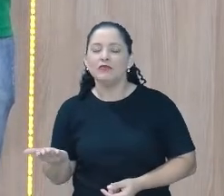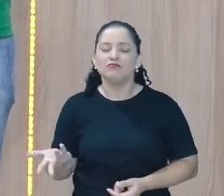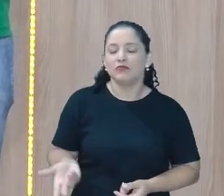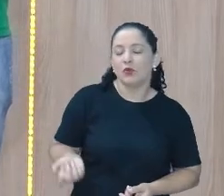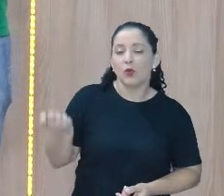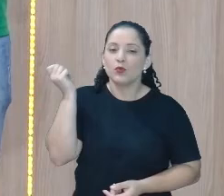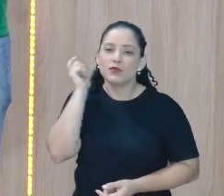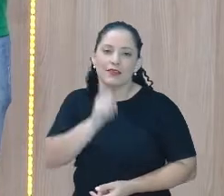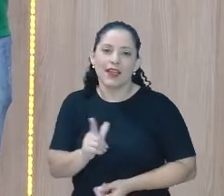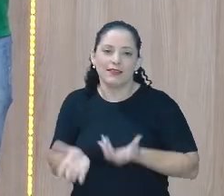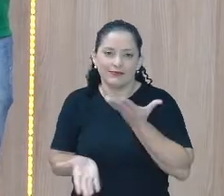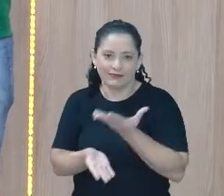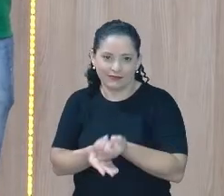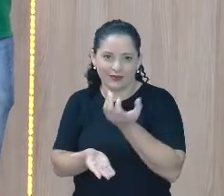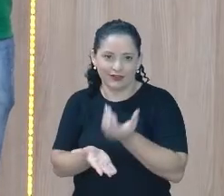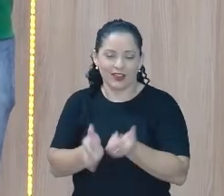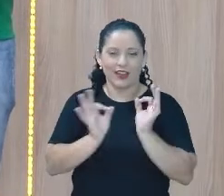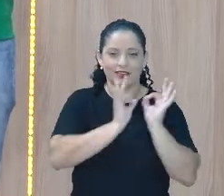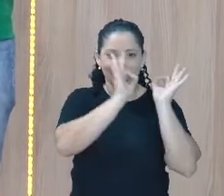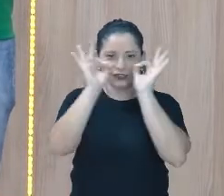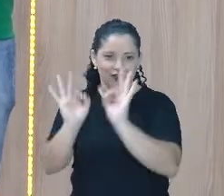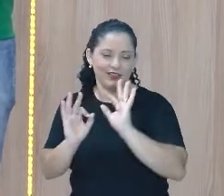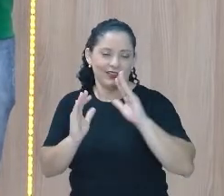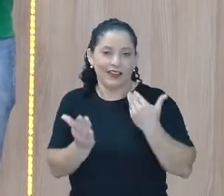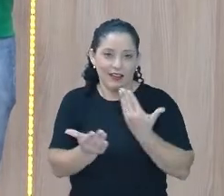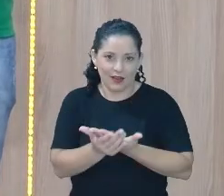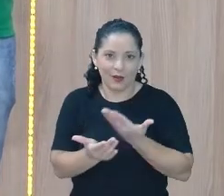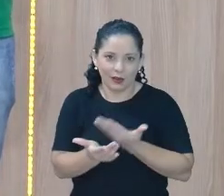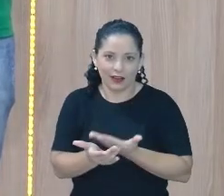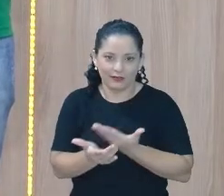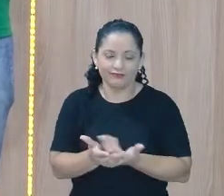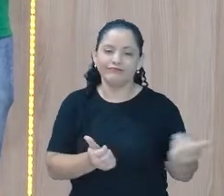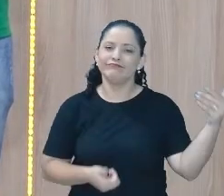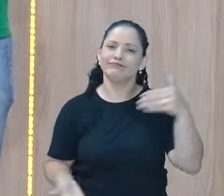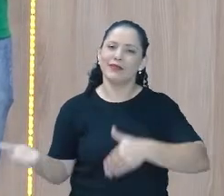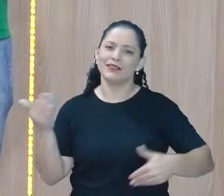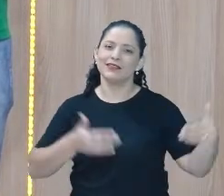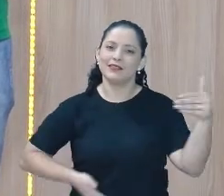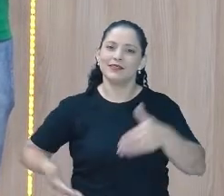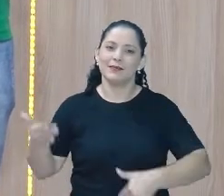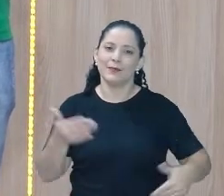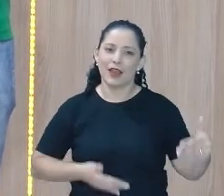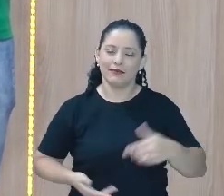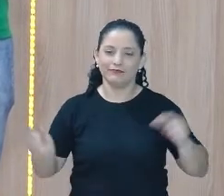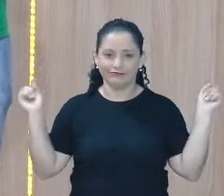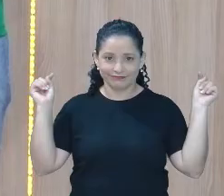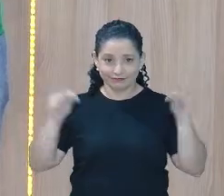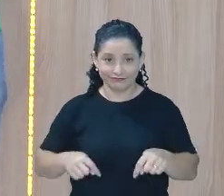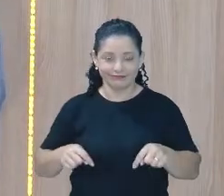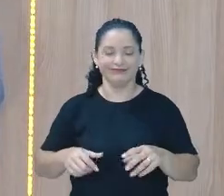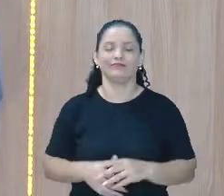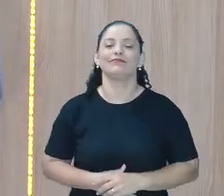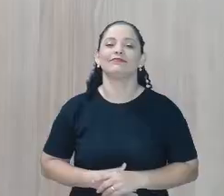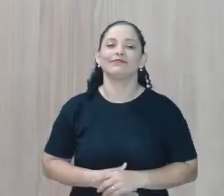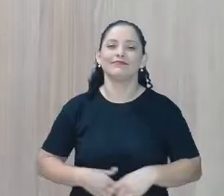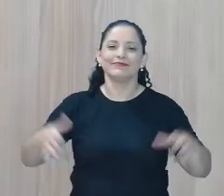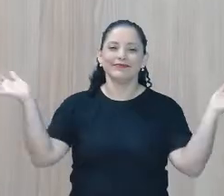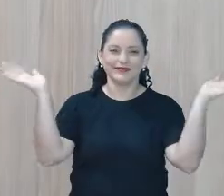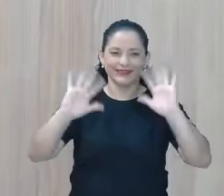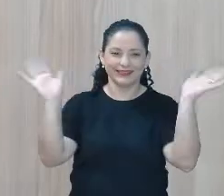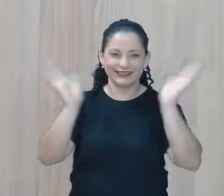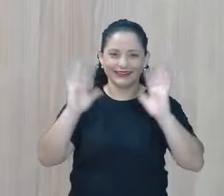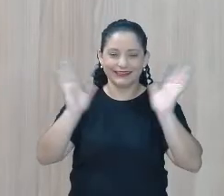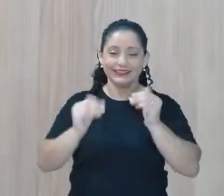para baixar e assistir a aula, tá? Através do aplicativo, participando ao vivo aqui através do chat.